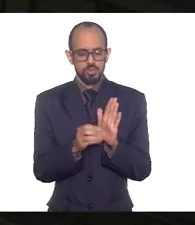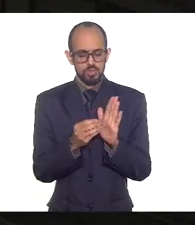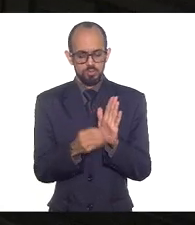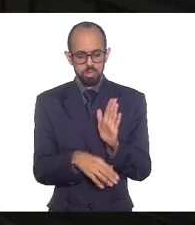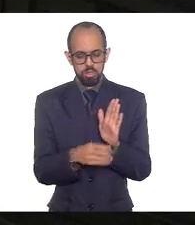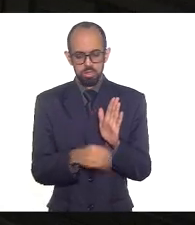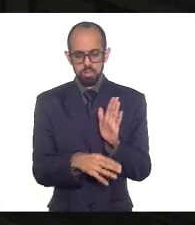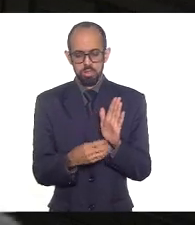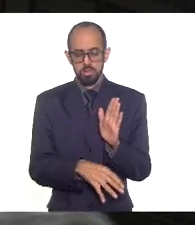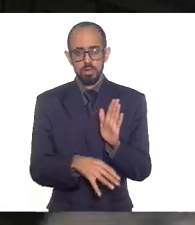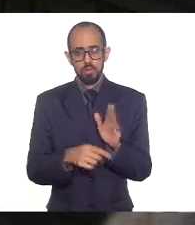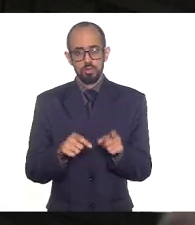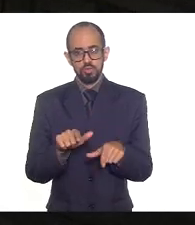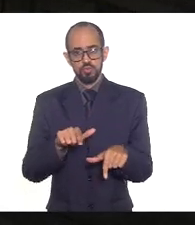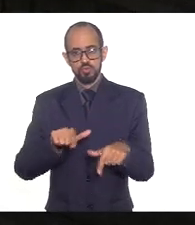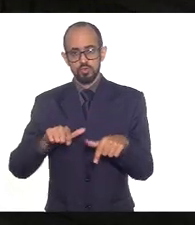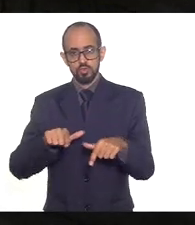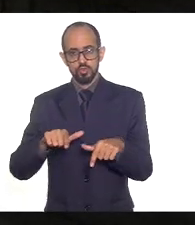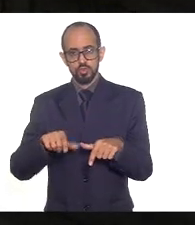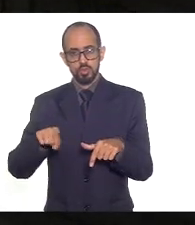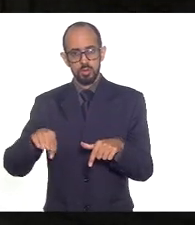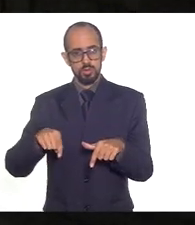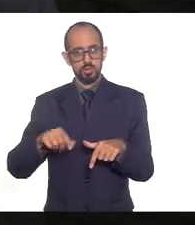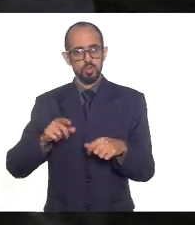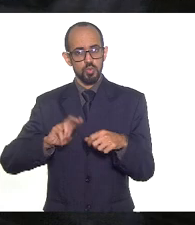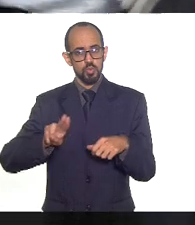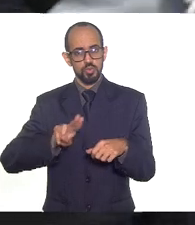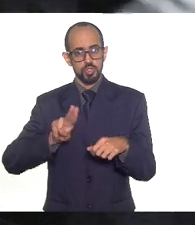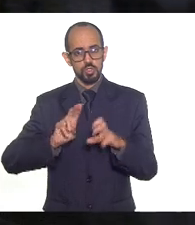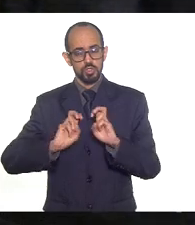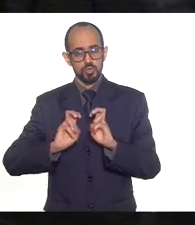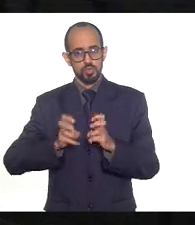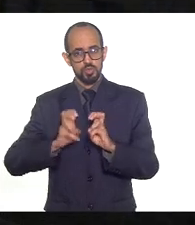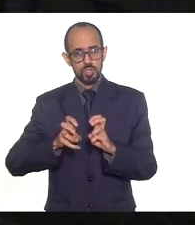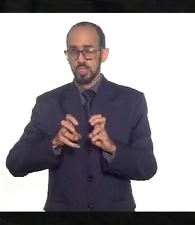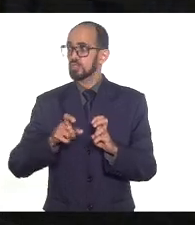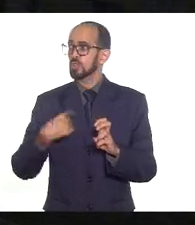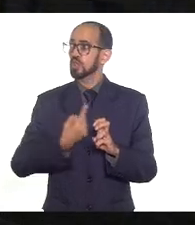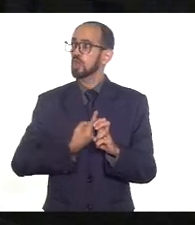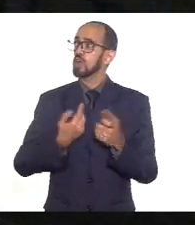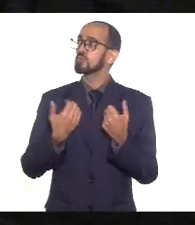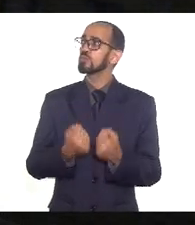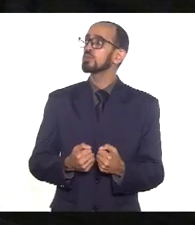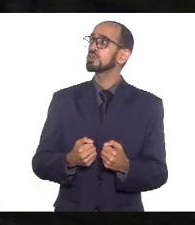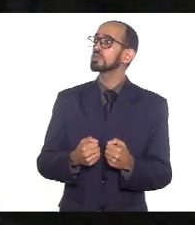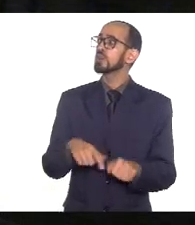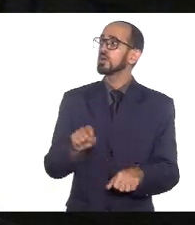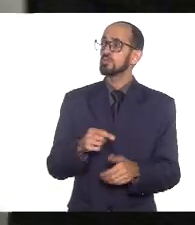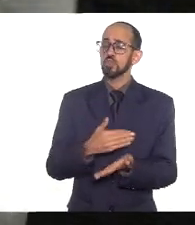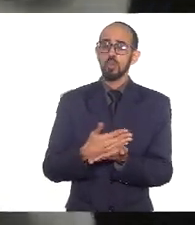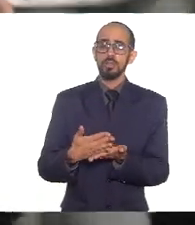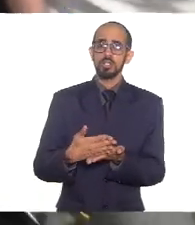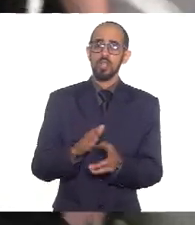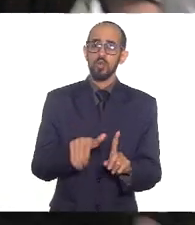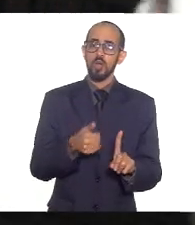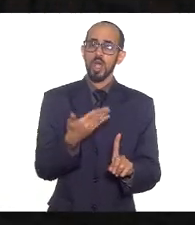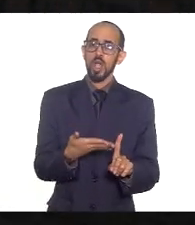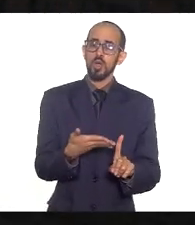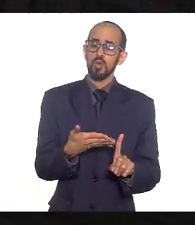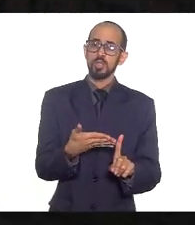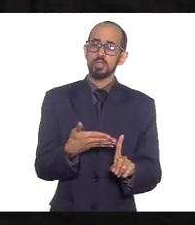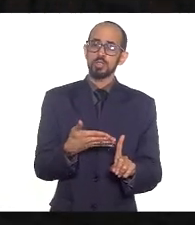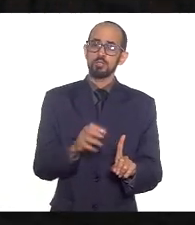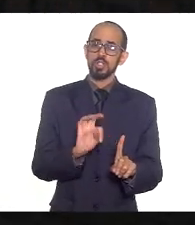cotidiana dos trabalhadores que usam as composições que a gente possa que iniciar um processo de reconhecimento